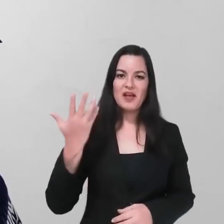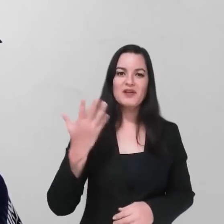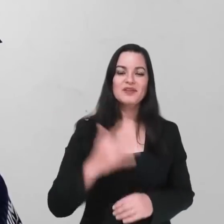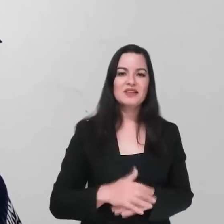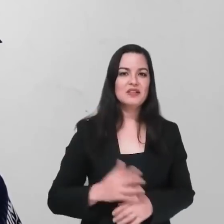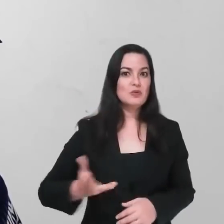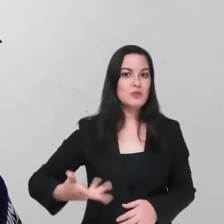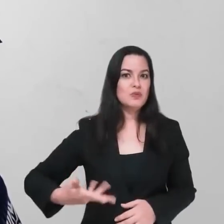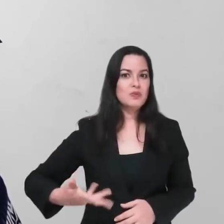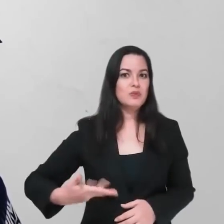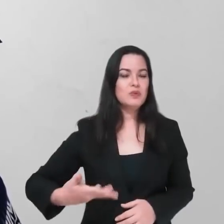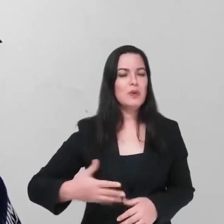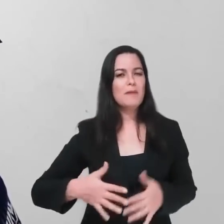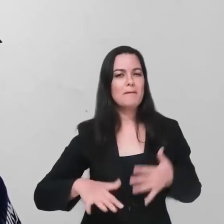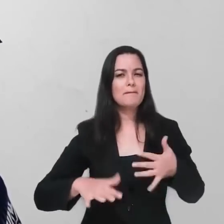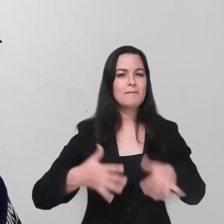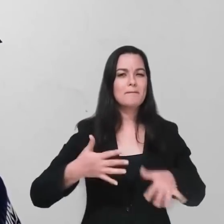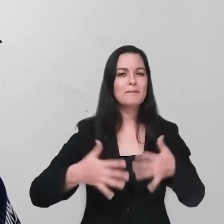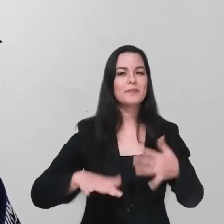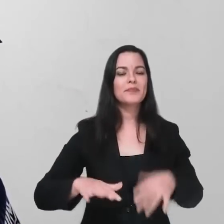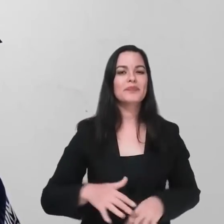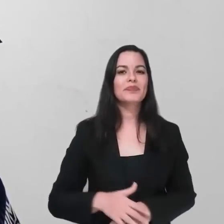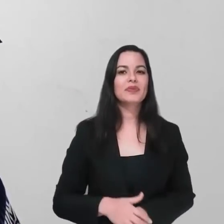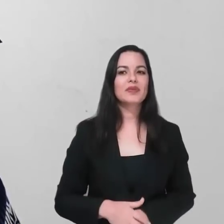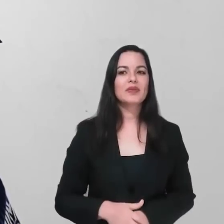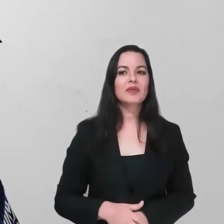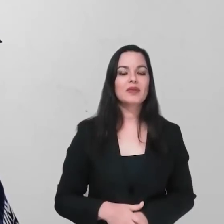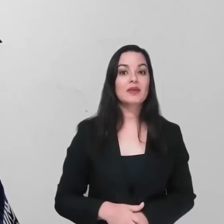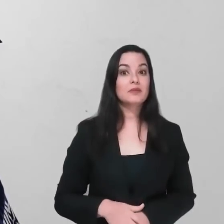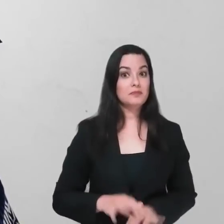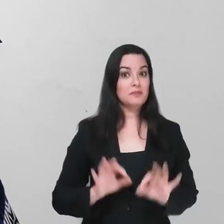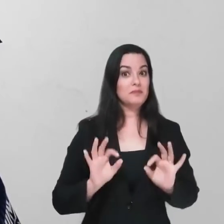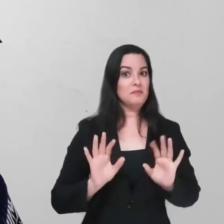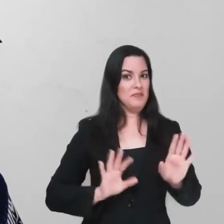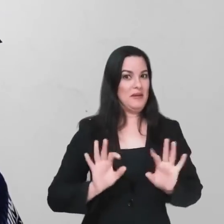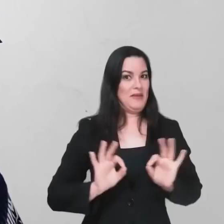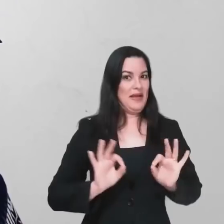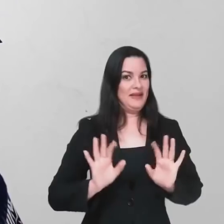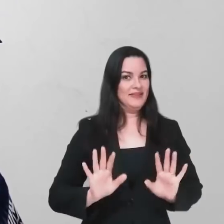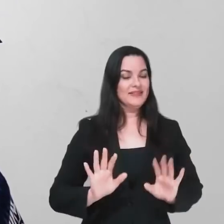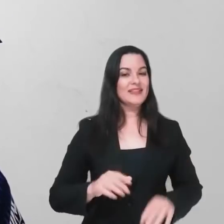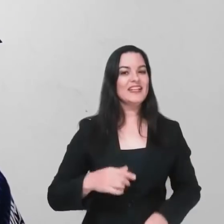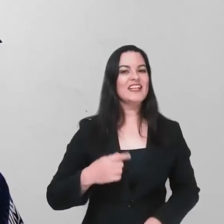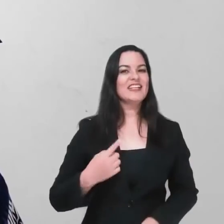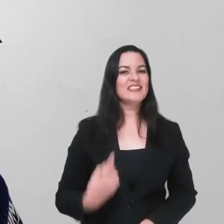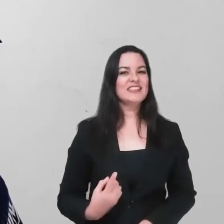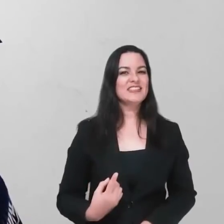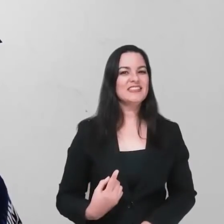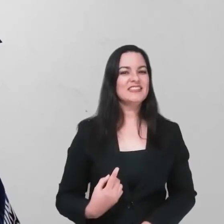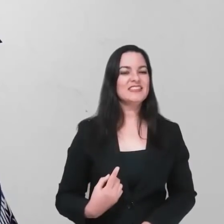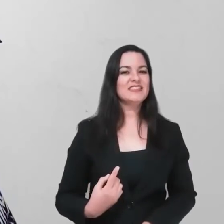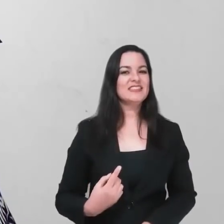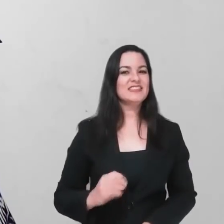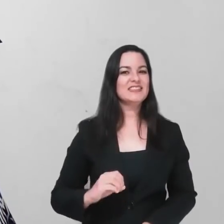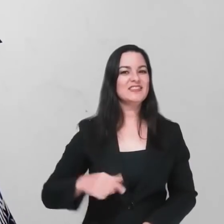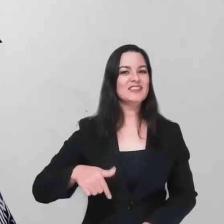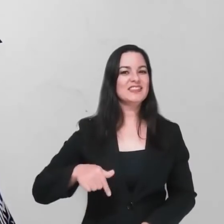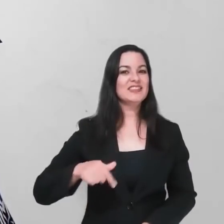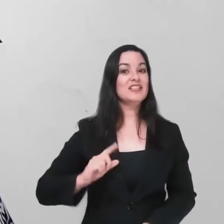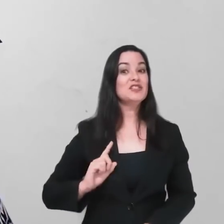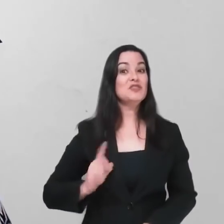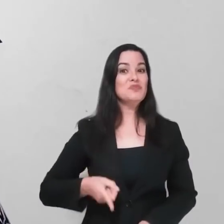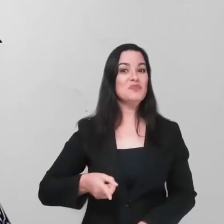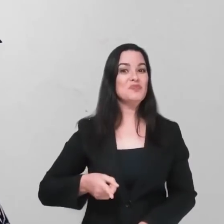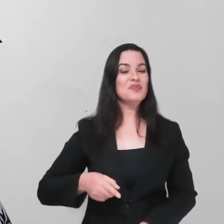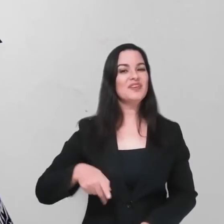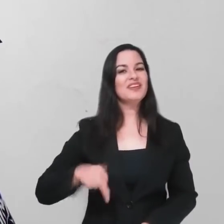uma velocidade de aproximadamente, se prepare, 107 mil